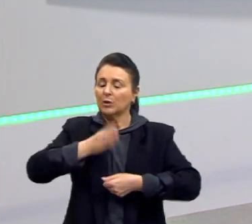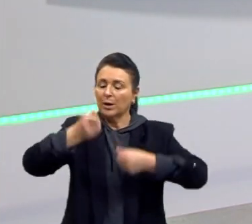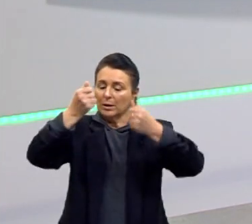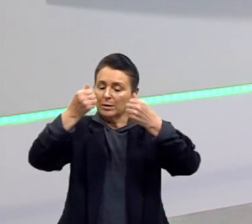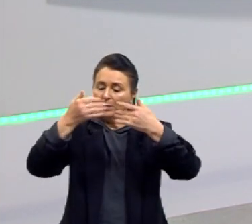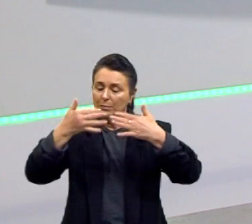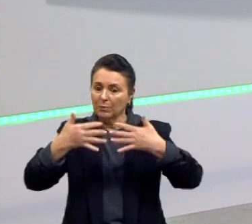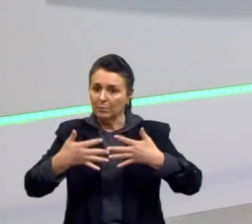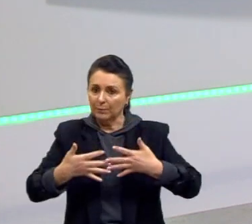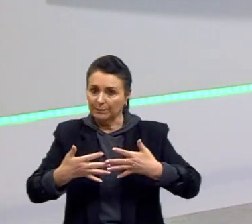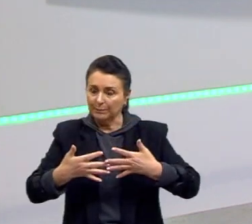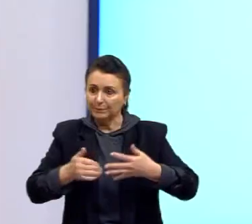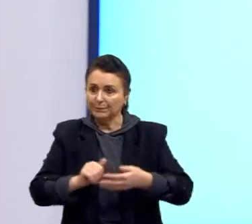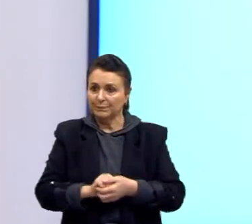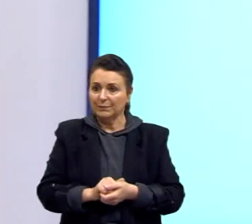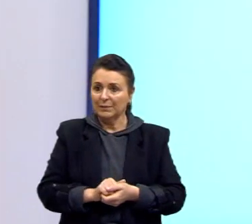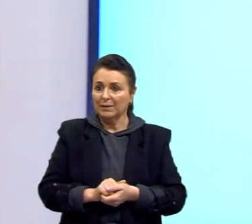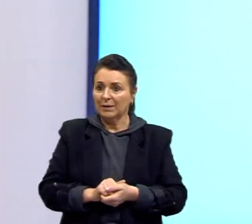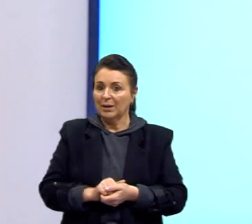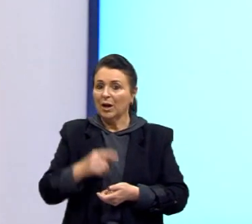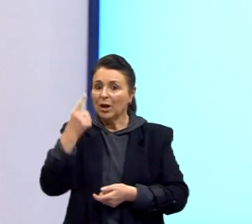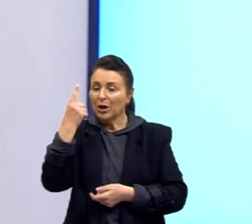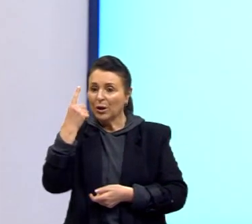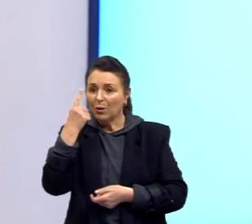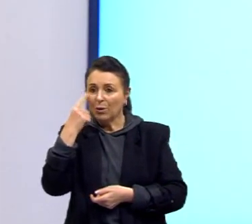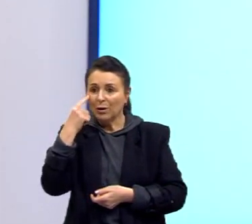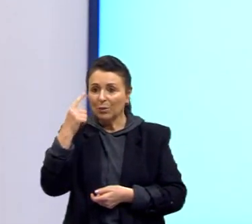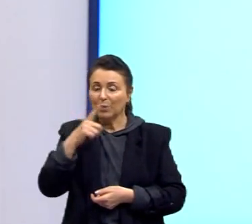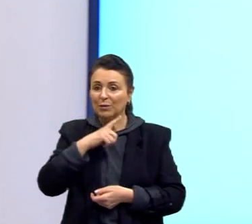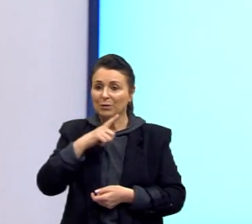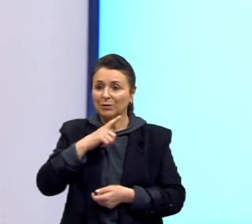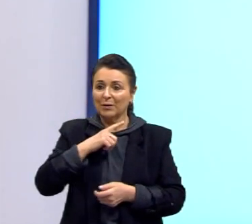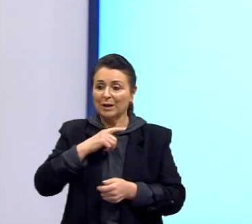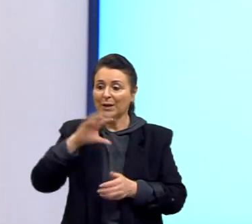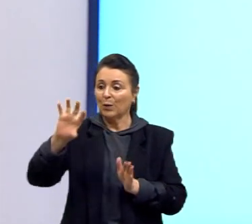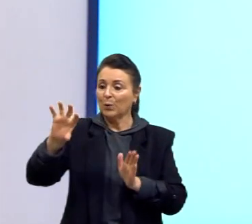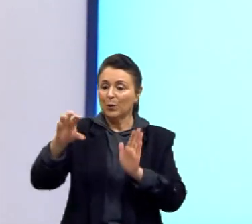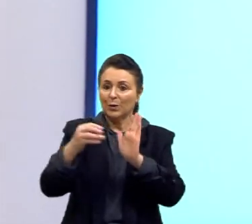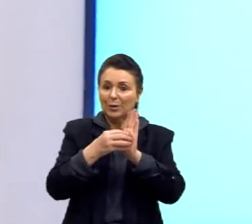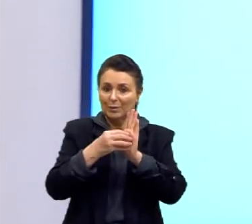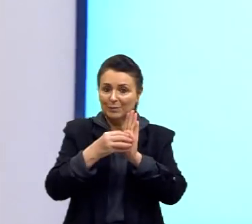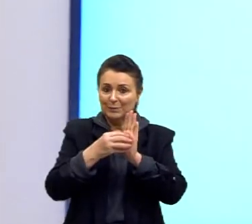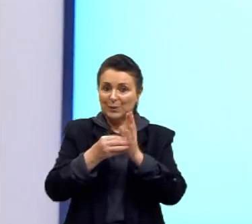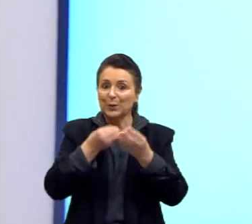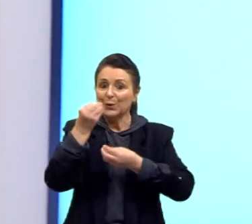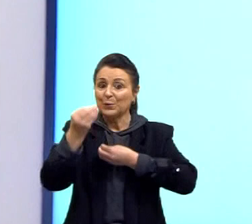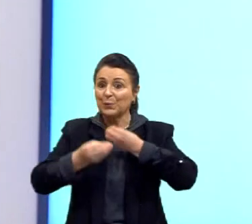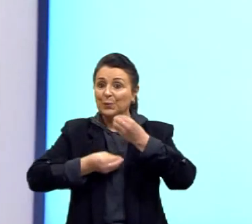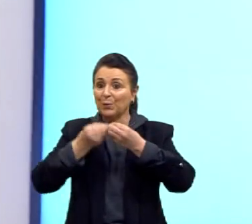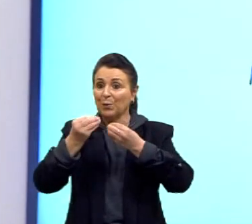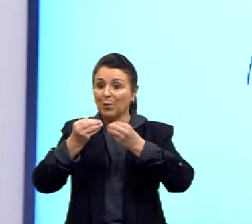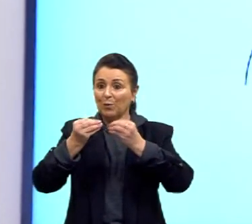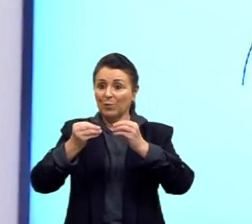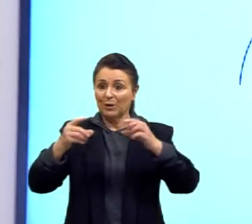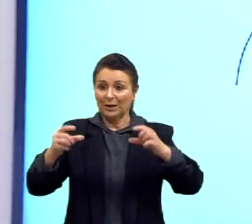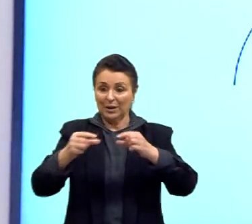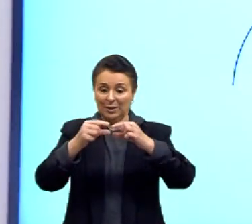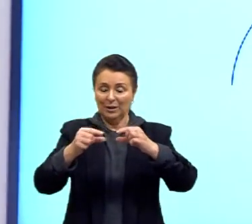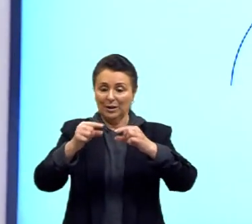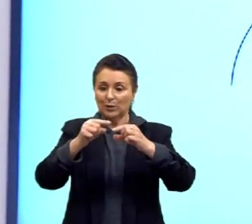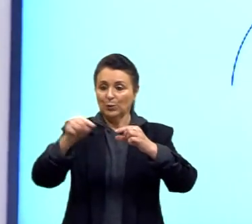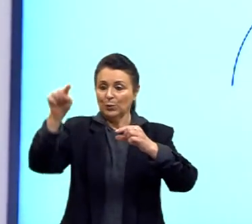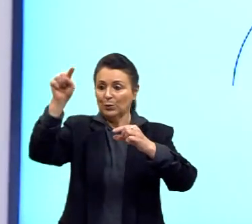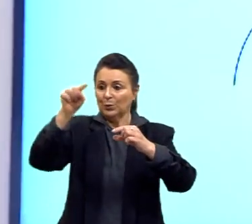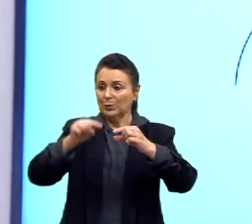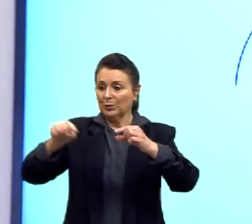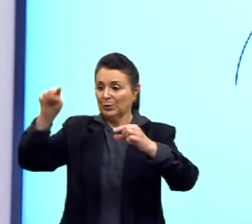ele Ah tá não vejam quando a gente tem então Lima como que é esse esse campo elétrico de